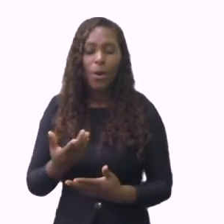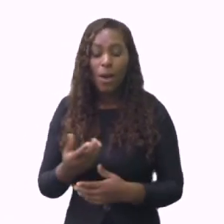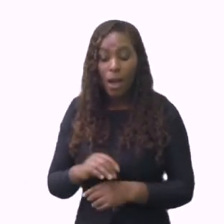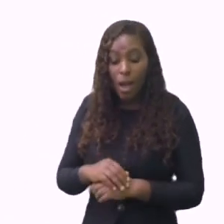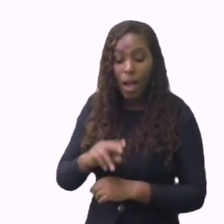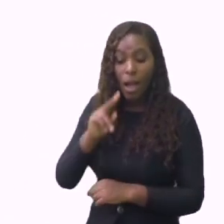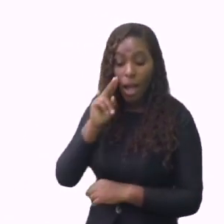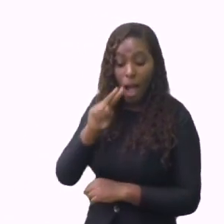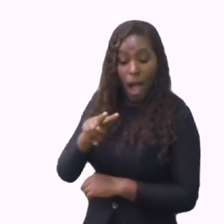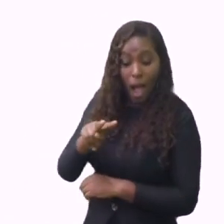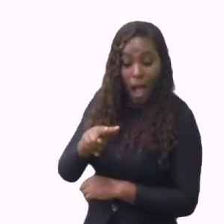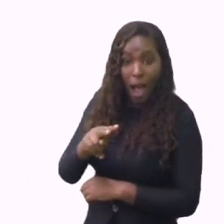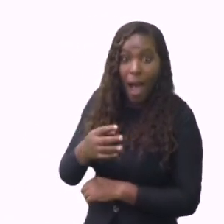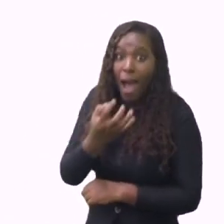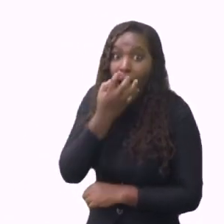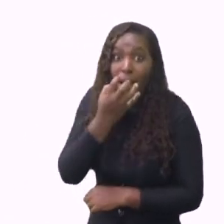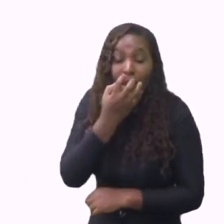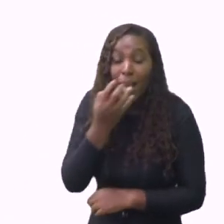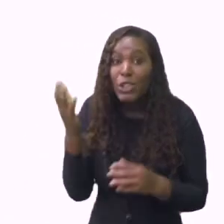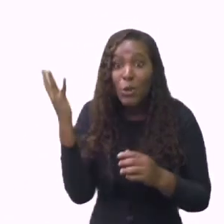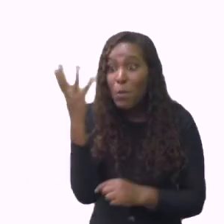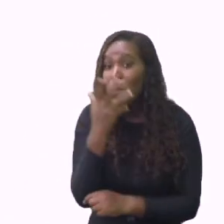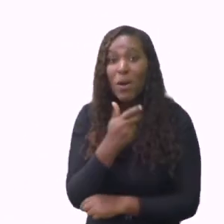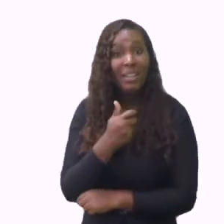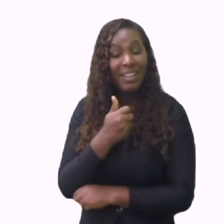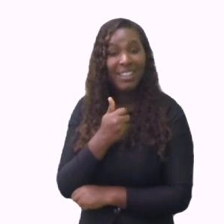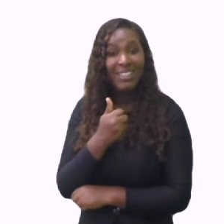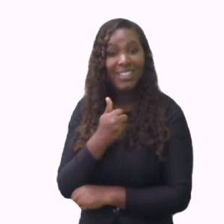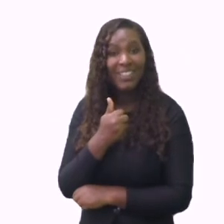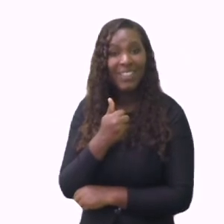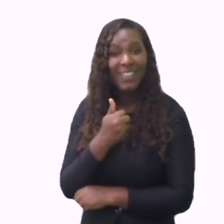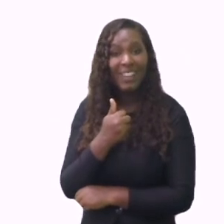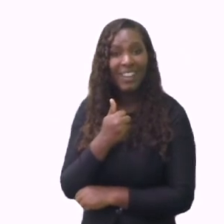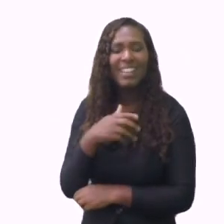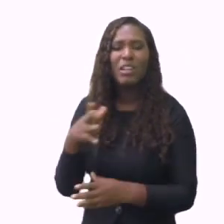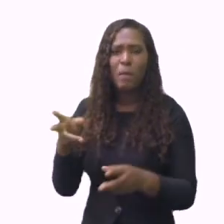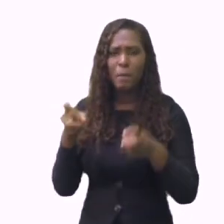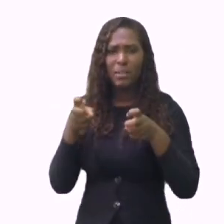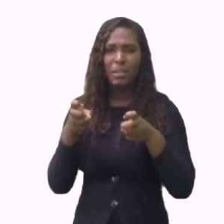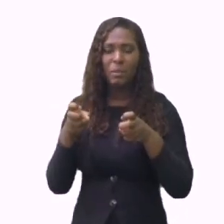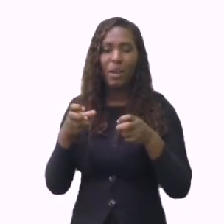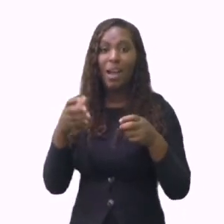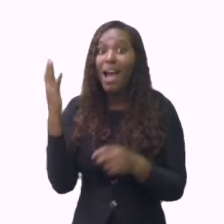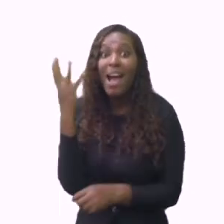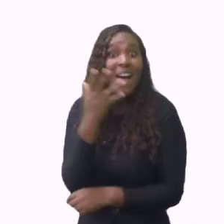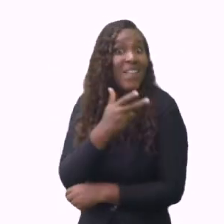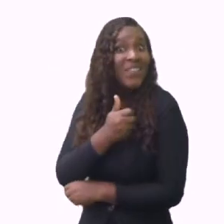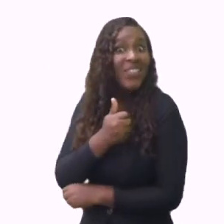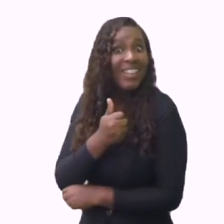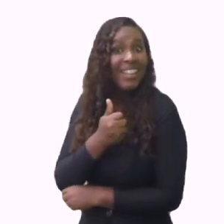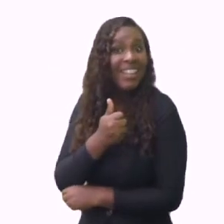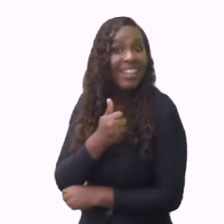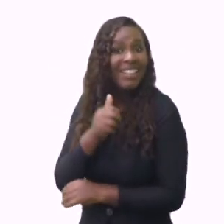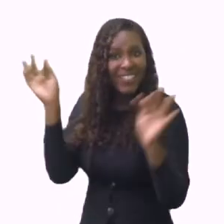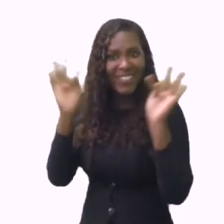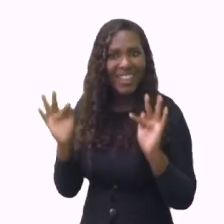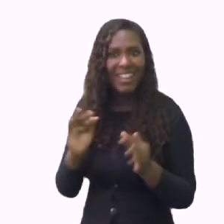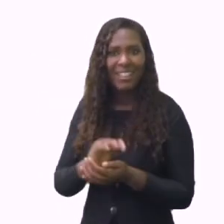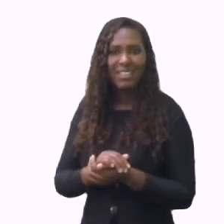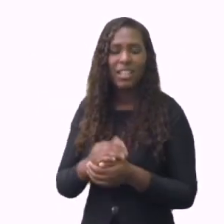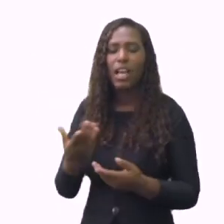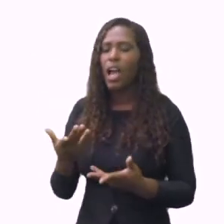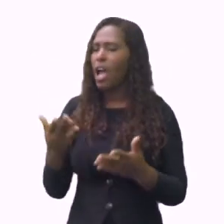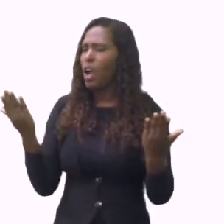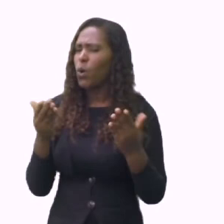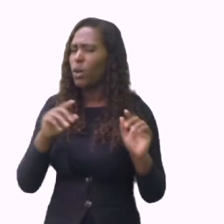dando uma entoação de alegria, que eu estou feliz, que eu achei aquele cachorro bonito? Agora, olha só, que susto! Viu